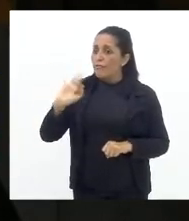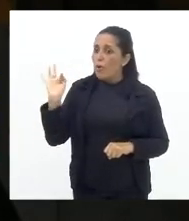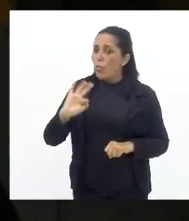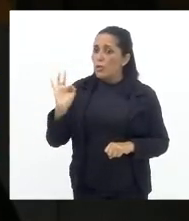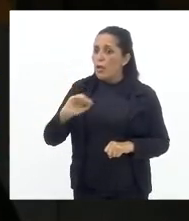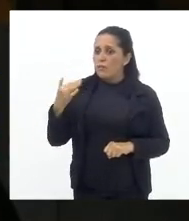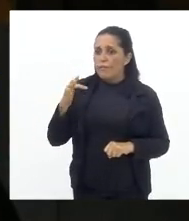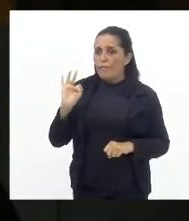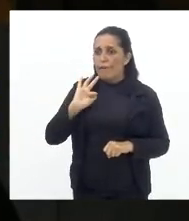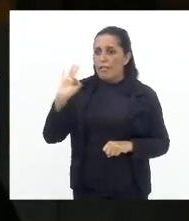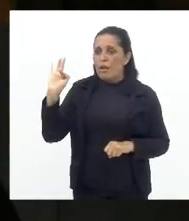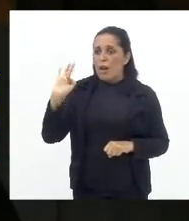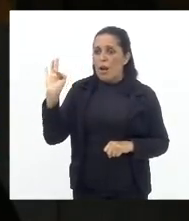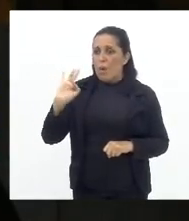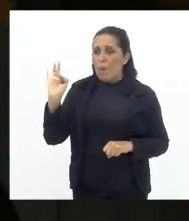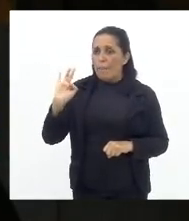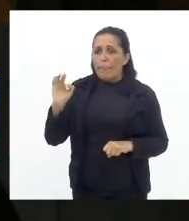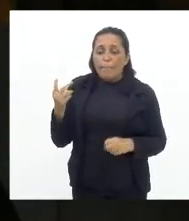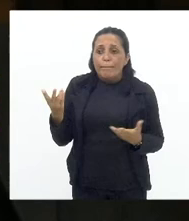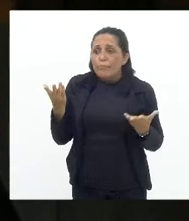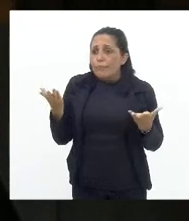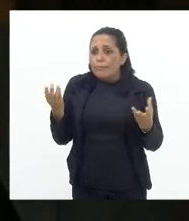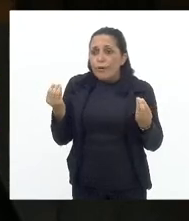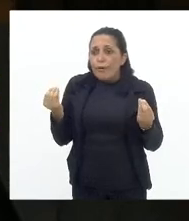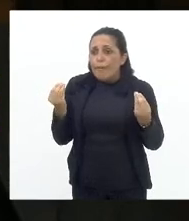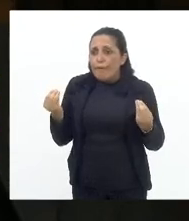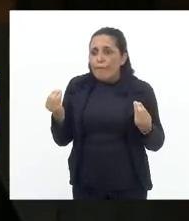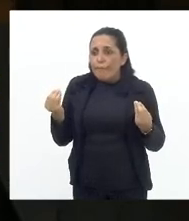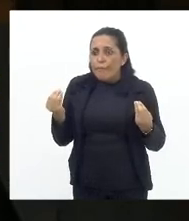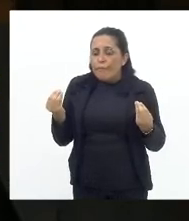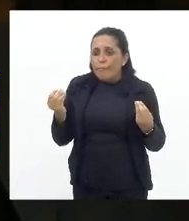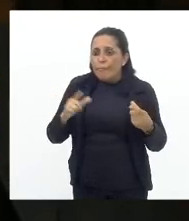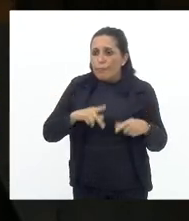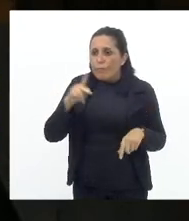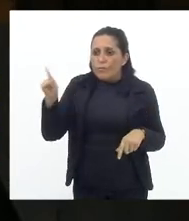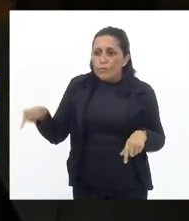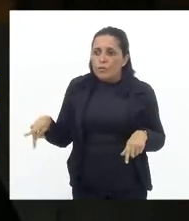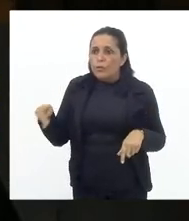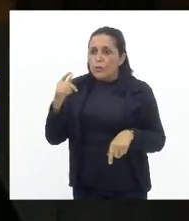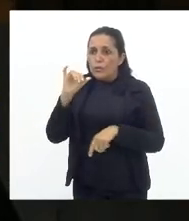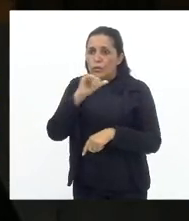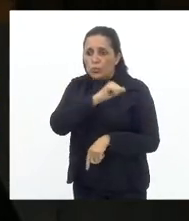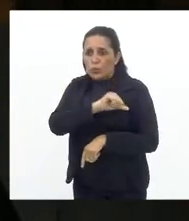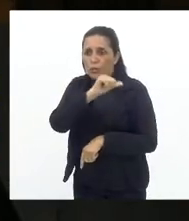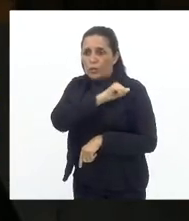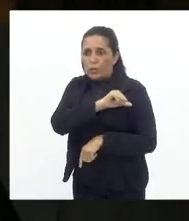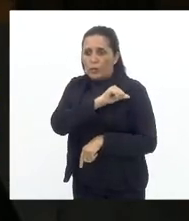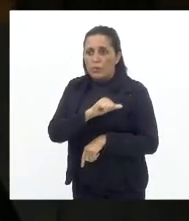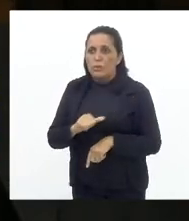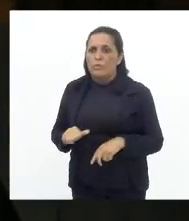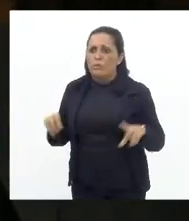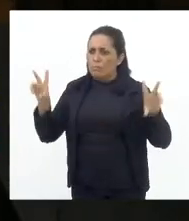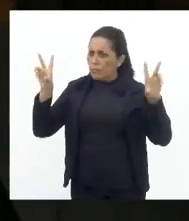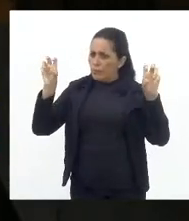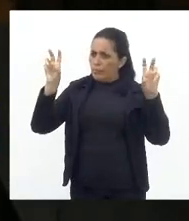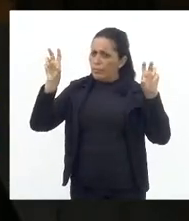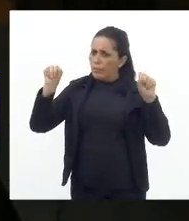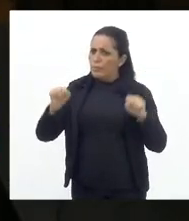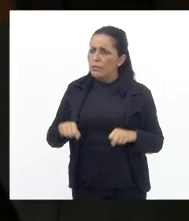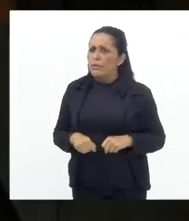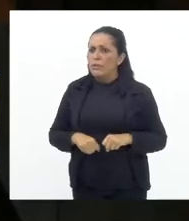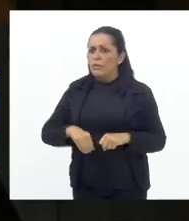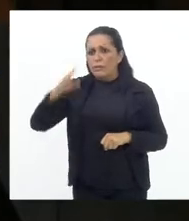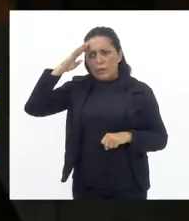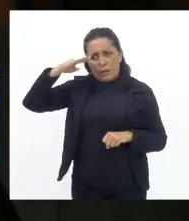Não há razão para que um professor da universidade federal do Rio de Janeiro comer com a mesma situação acadêmica com a mesma